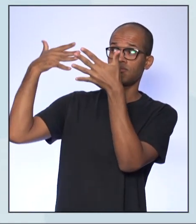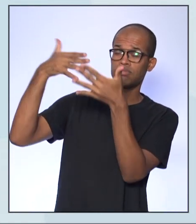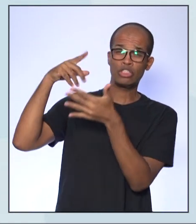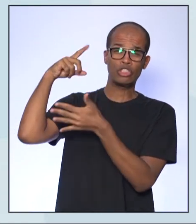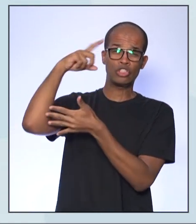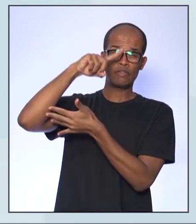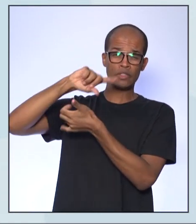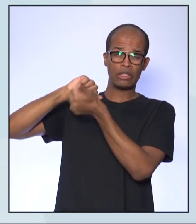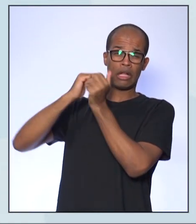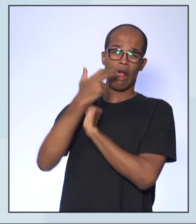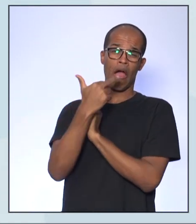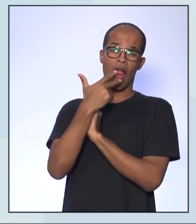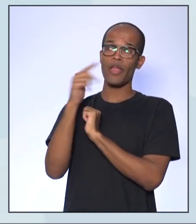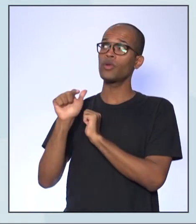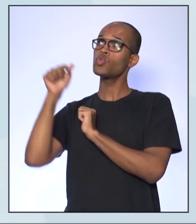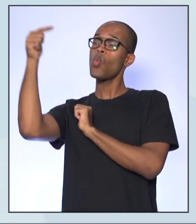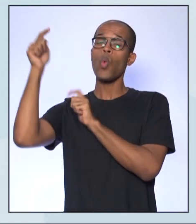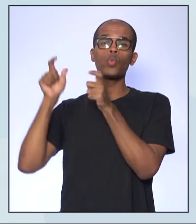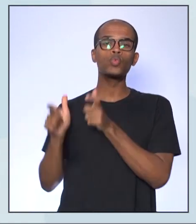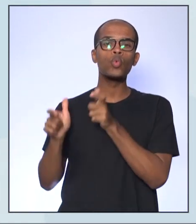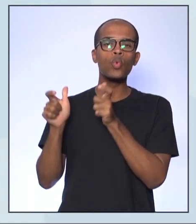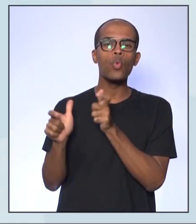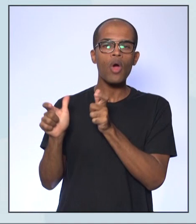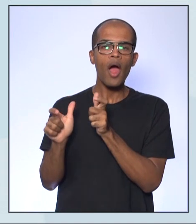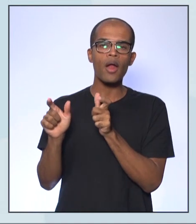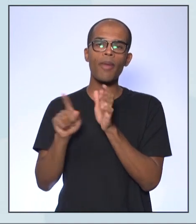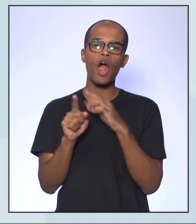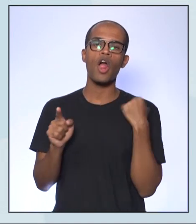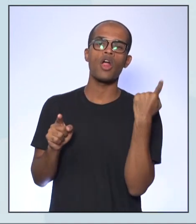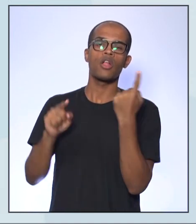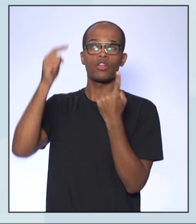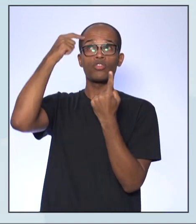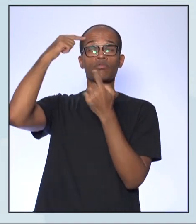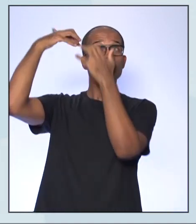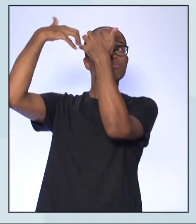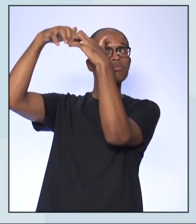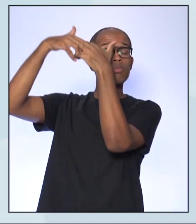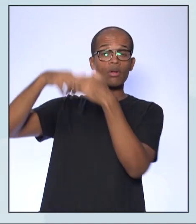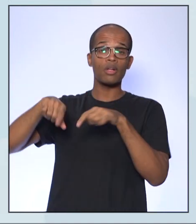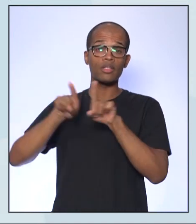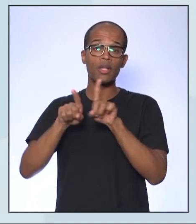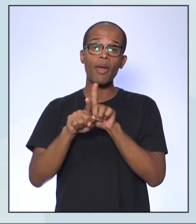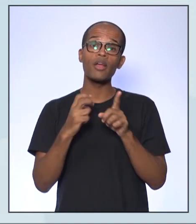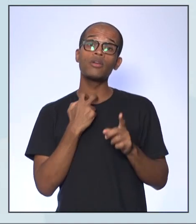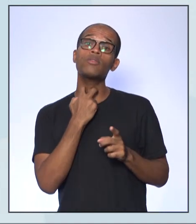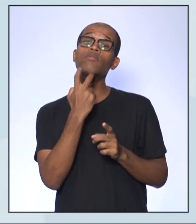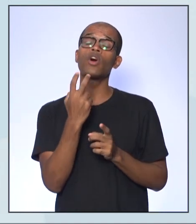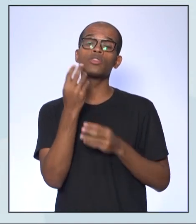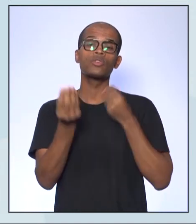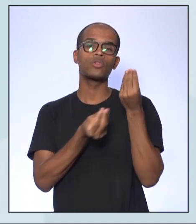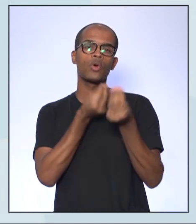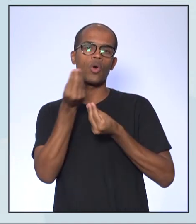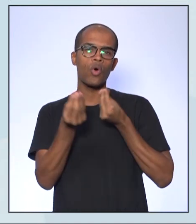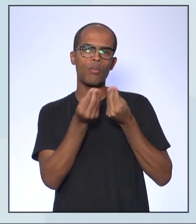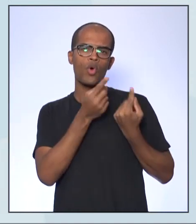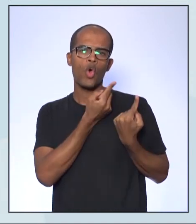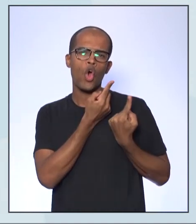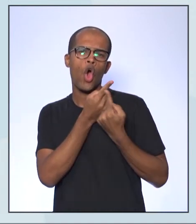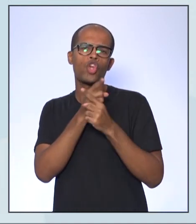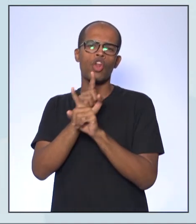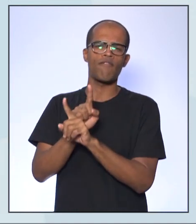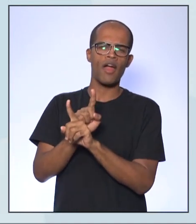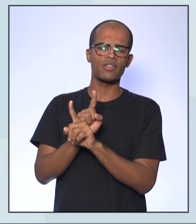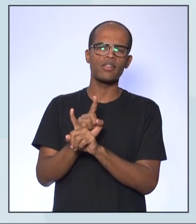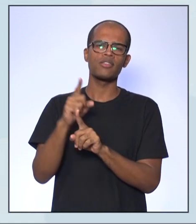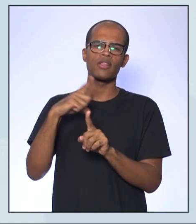de uma língua de outra região à nossa organização cerebral e ao nosso aparelho vocal. Controvérsias que tanto